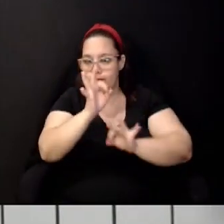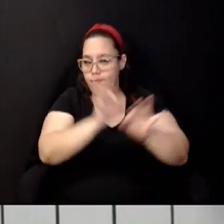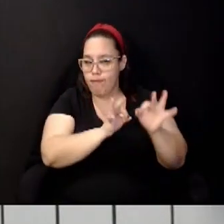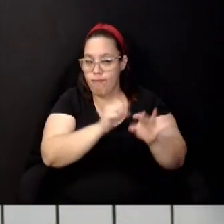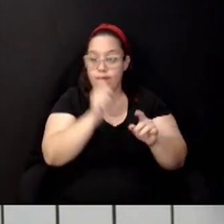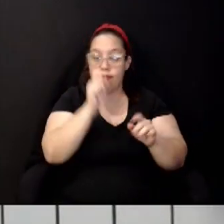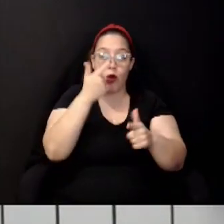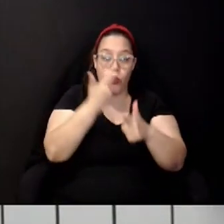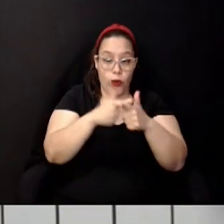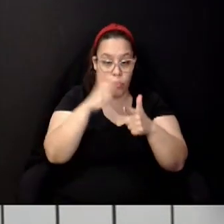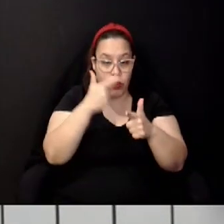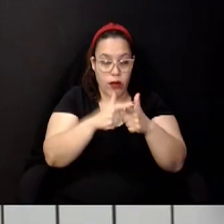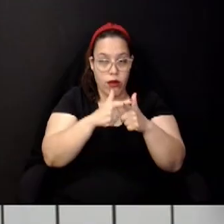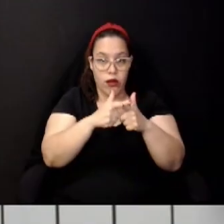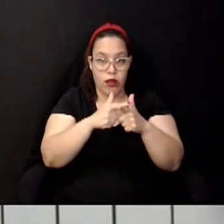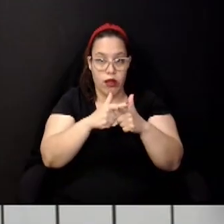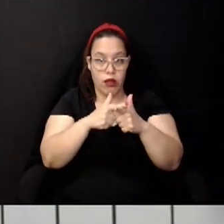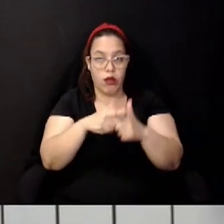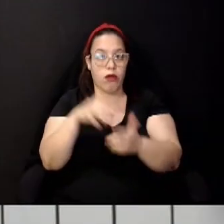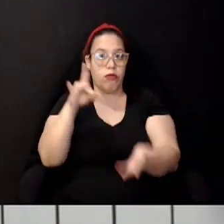de forma mais eficiente.